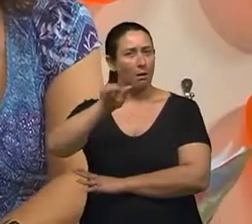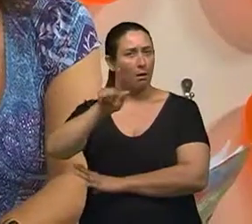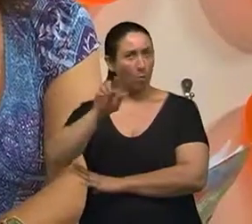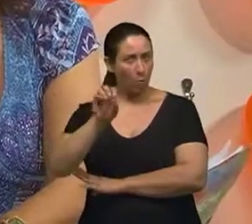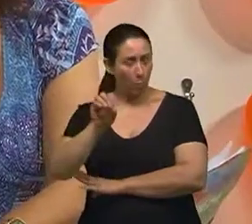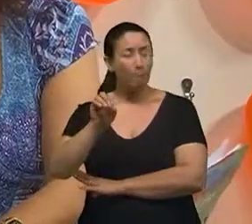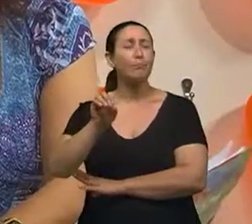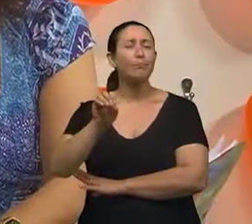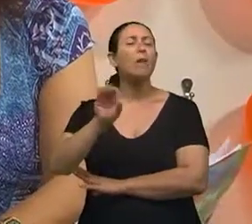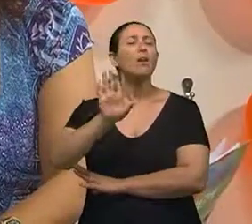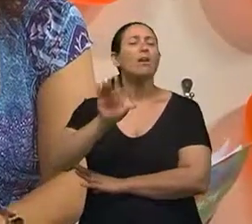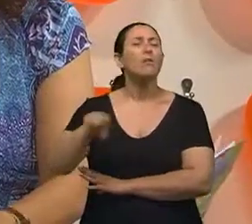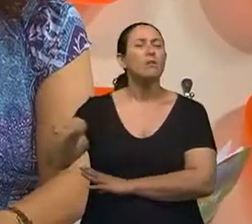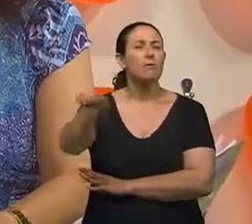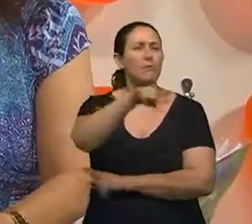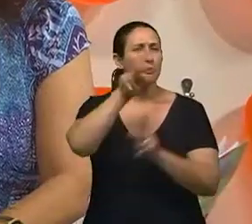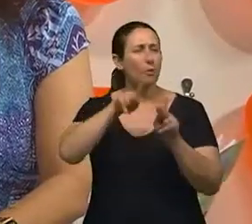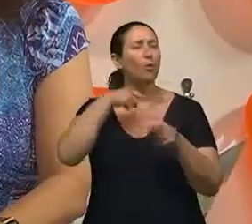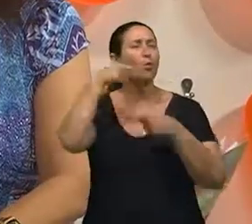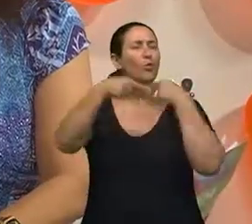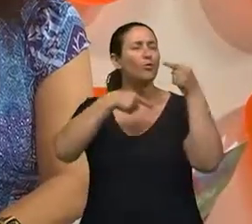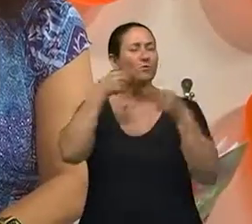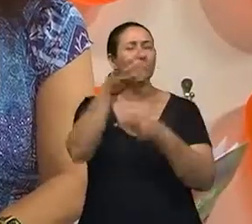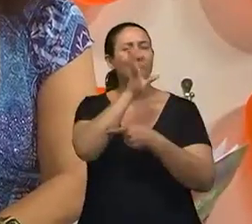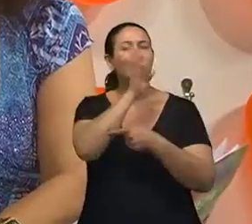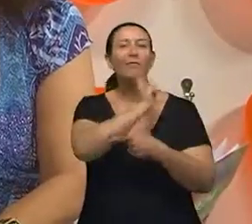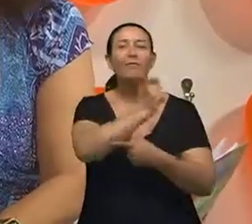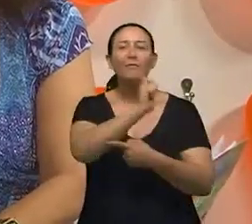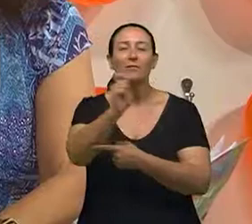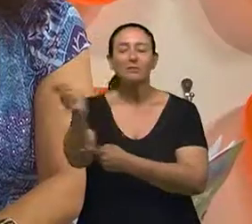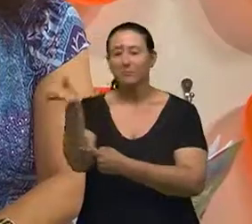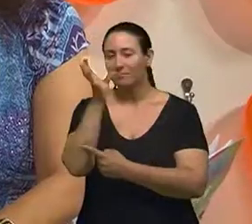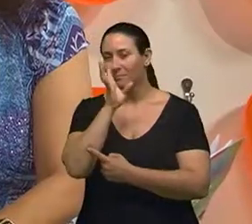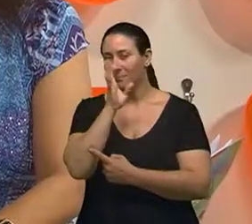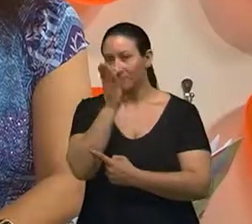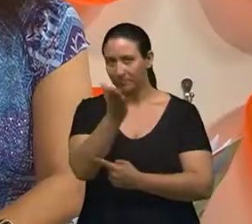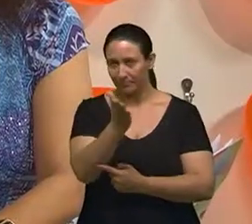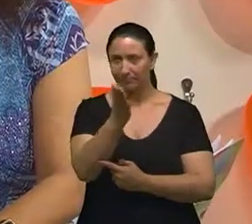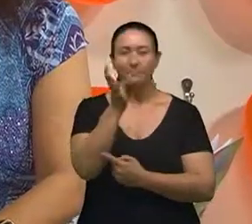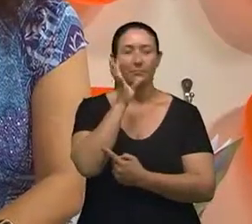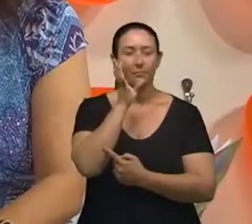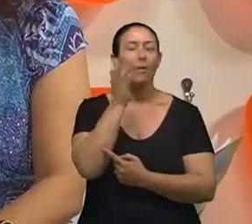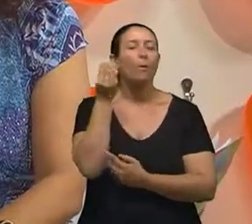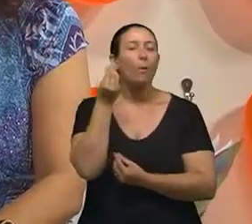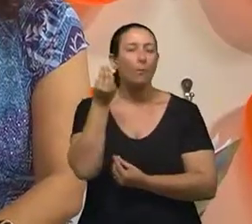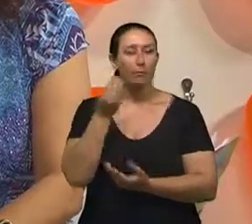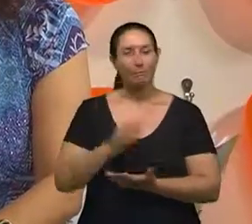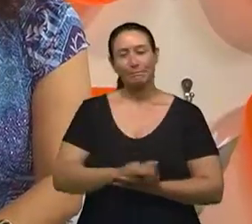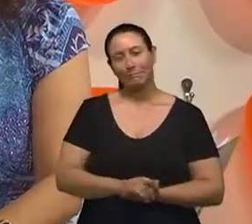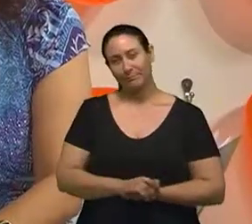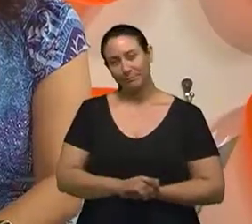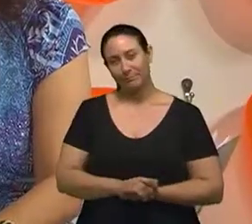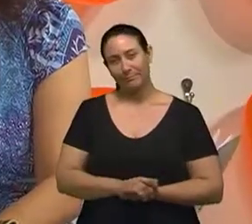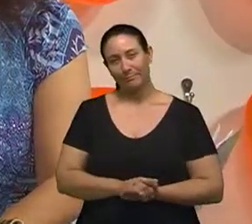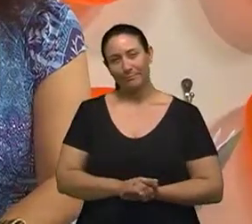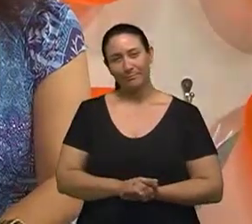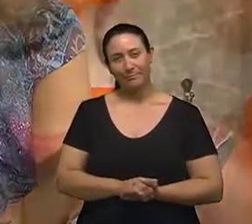ver a dúvida de algumas pessoas que a nossa produção encontrou pelas ruas da nossa Porto Alegre. Vamos lá?